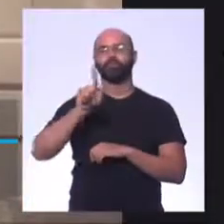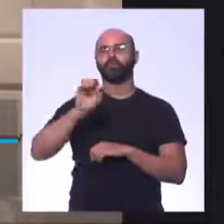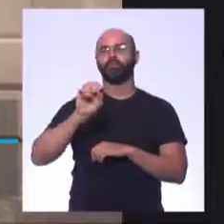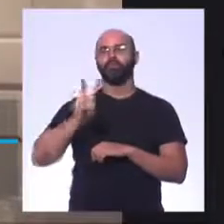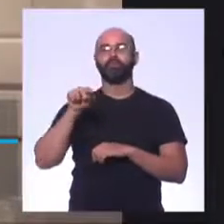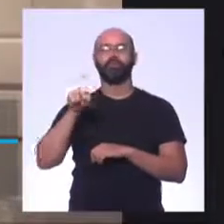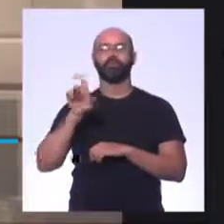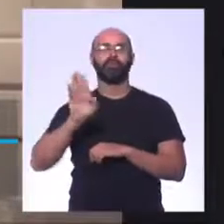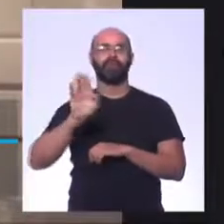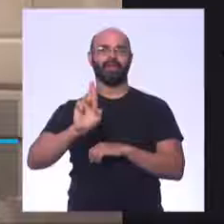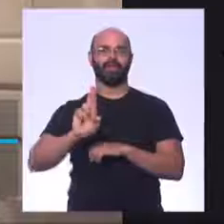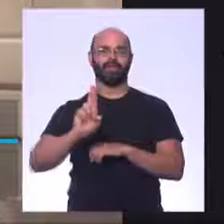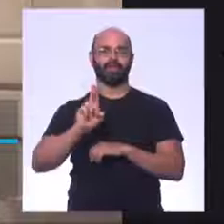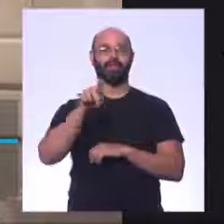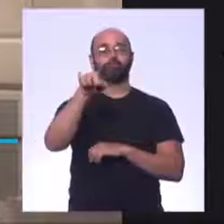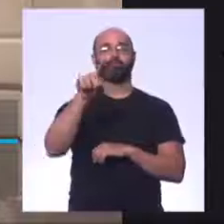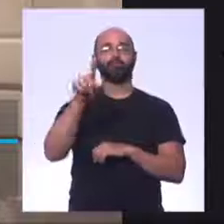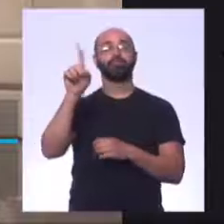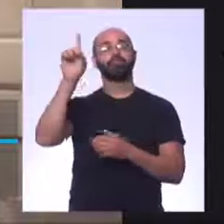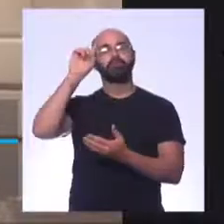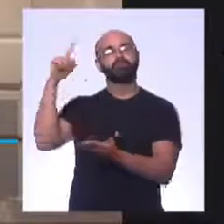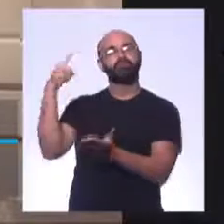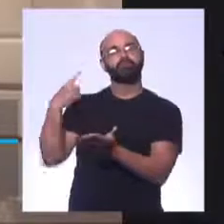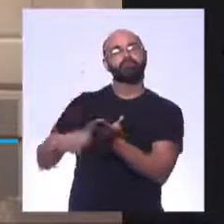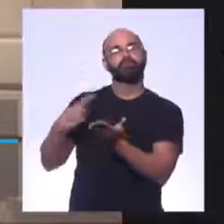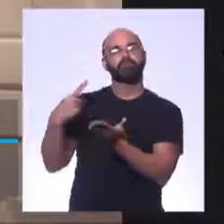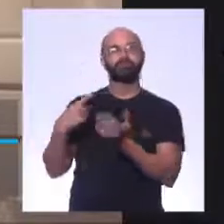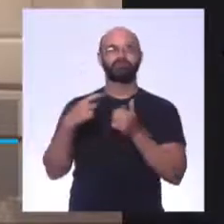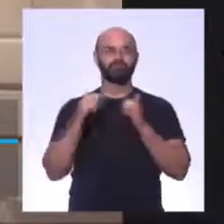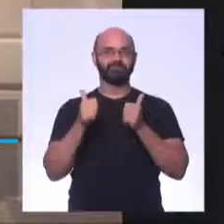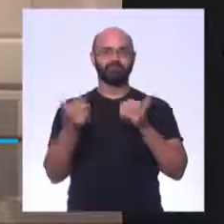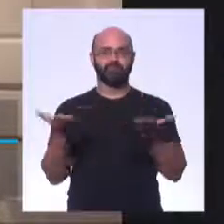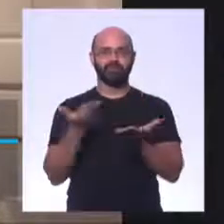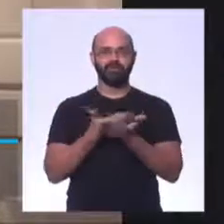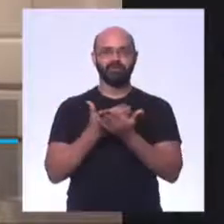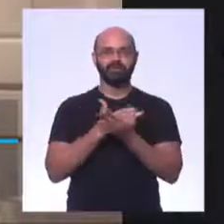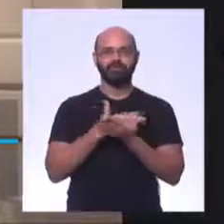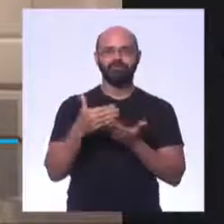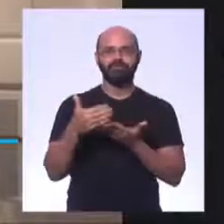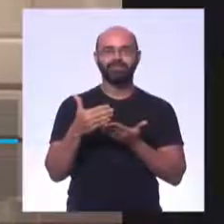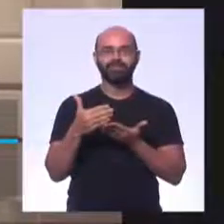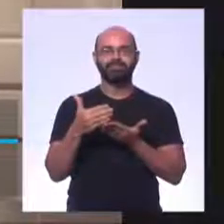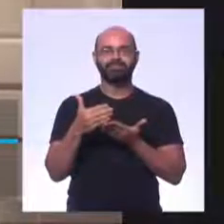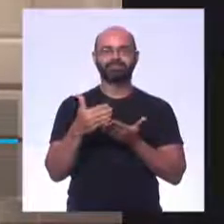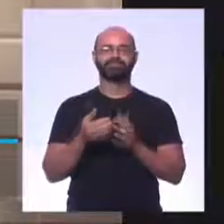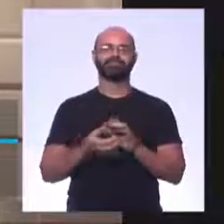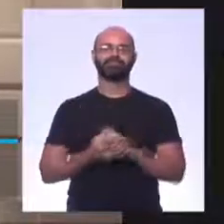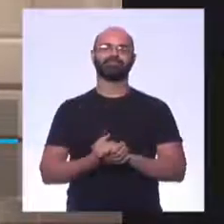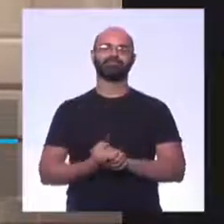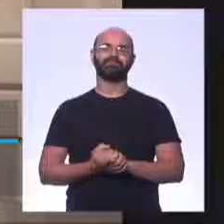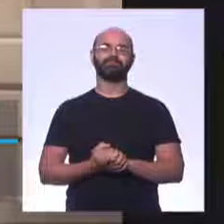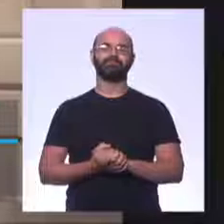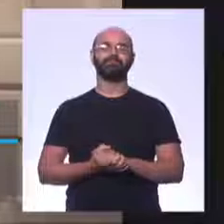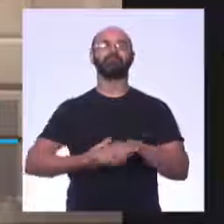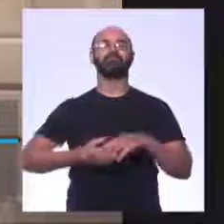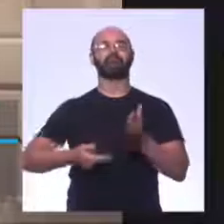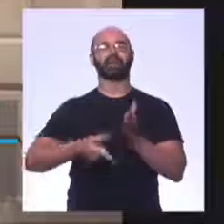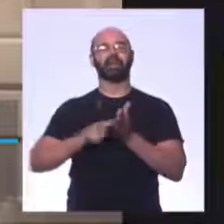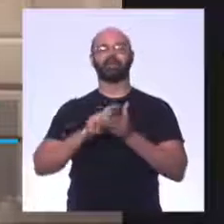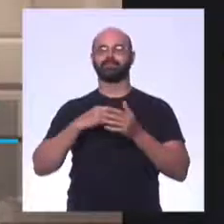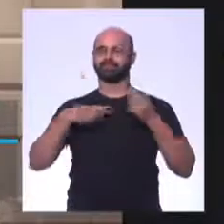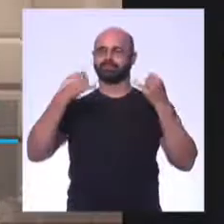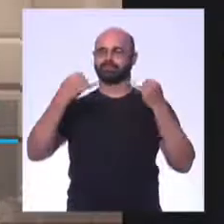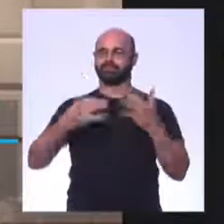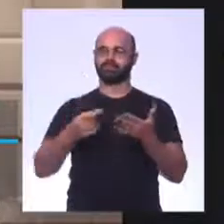centrodenovação.educação.sp.gov.br, e fazer o seu agendamento. Prontos aí para a aula de hoje? Bom, como eu havia falado, então, a nossa